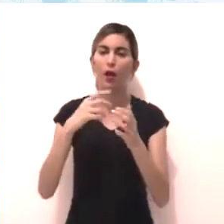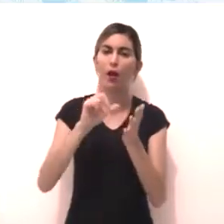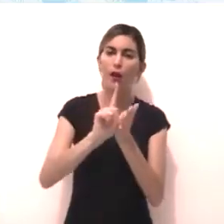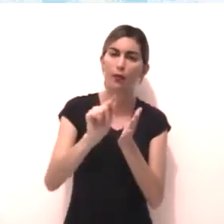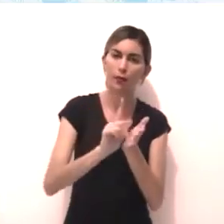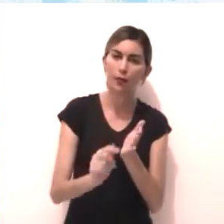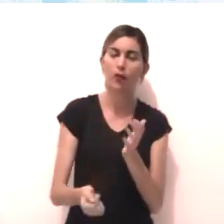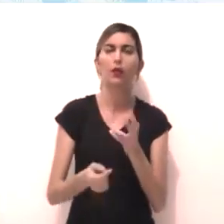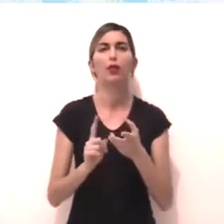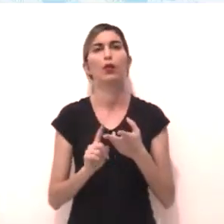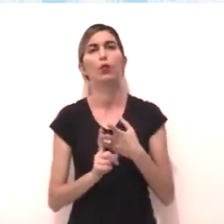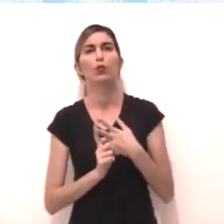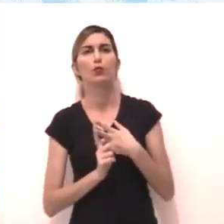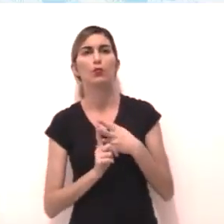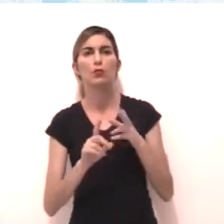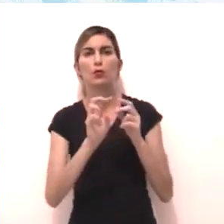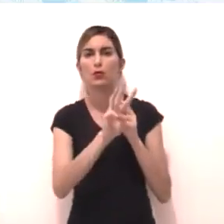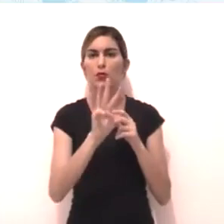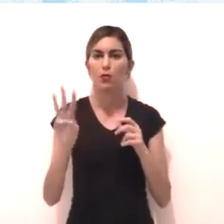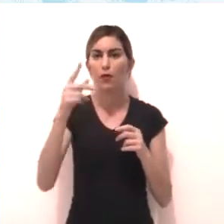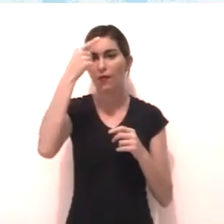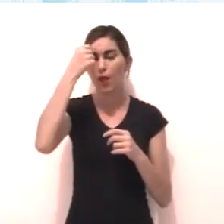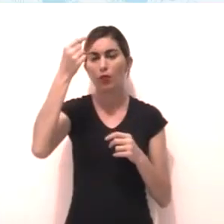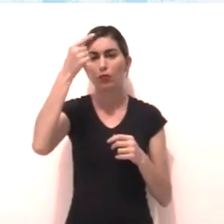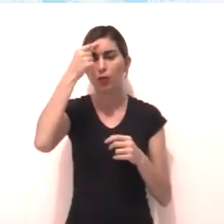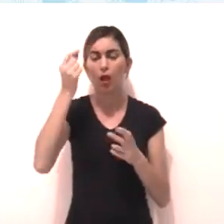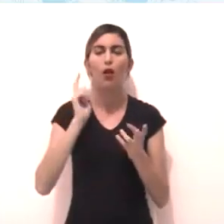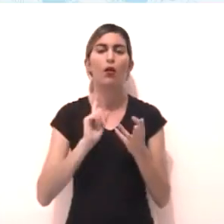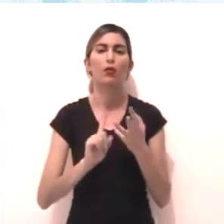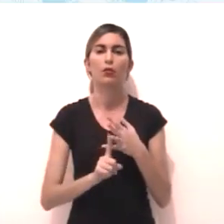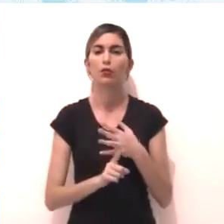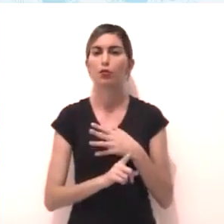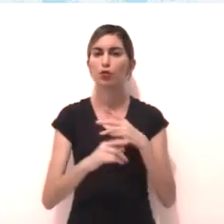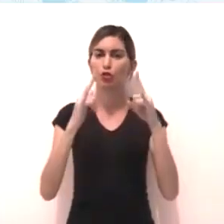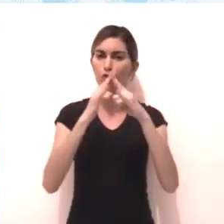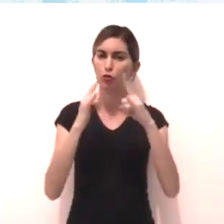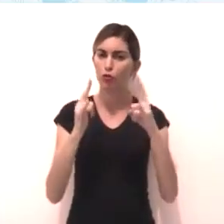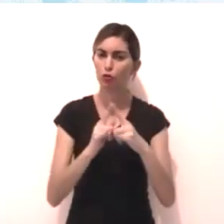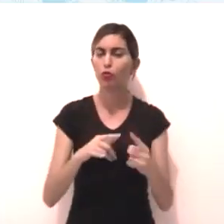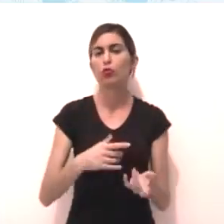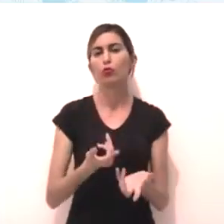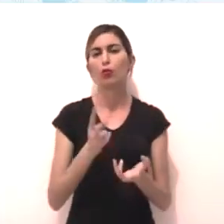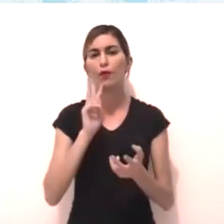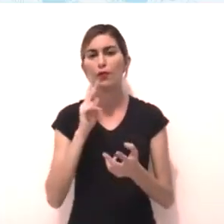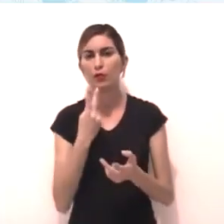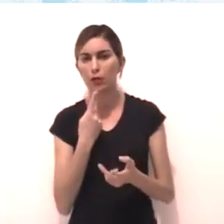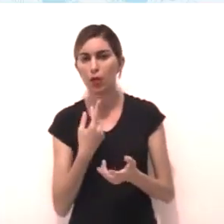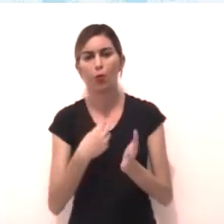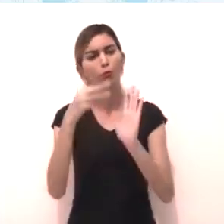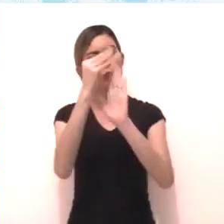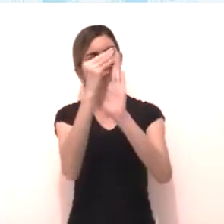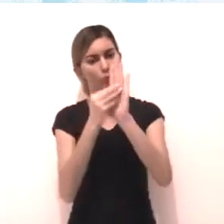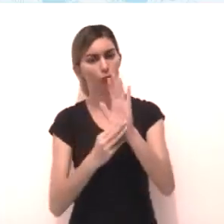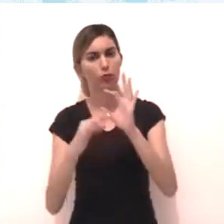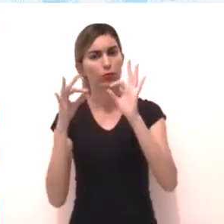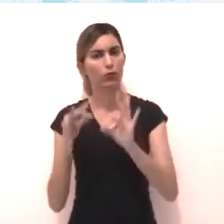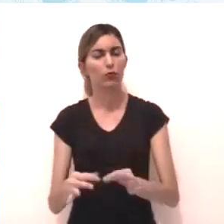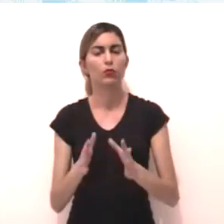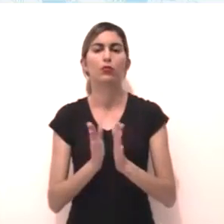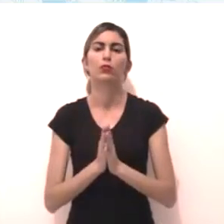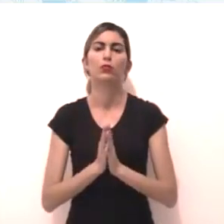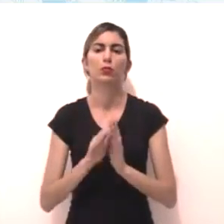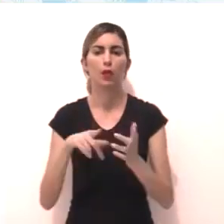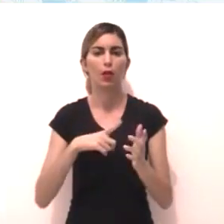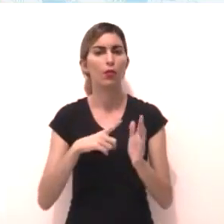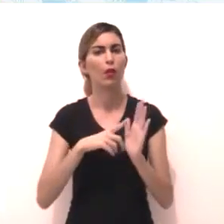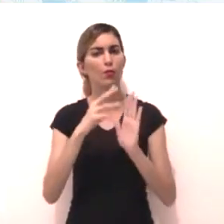em artigos científicos, sites de universidades, de institutos oficiais que tragam dados confiáveis. Então,